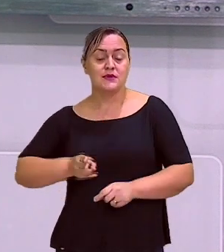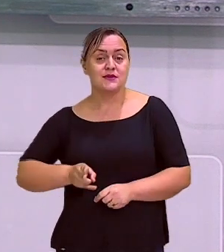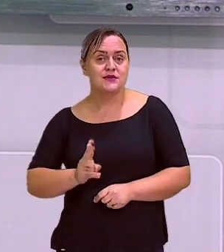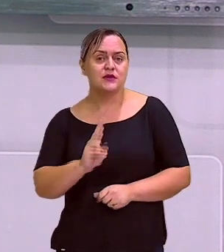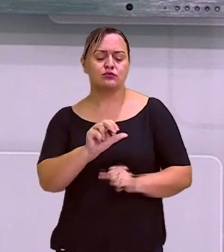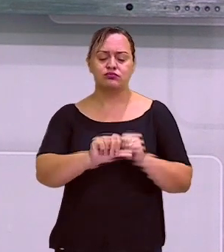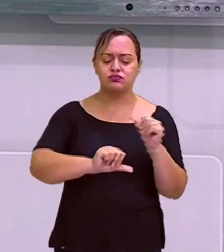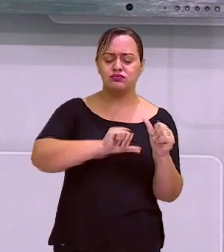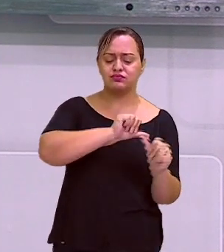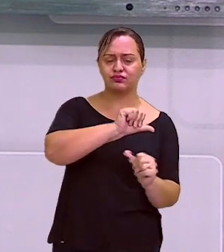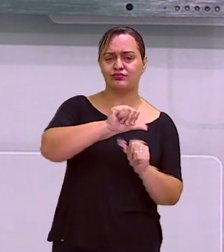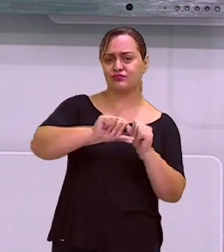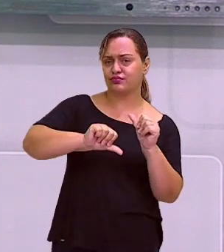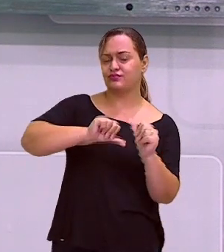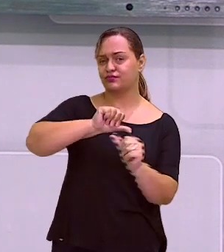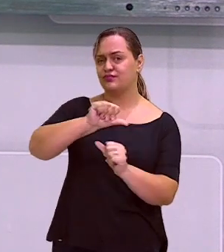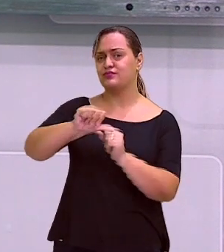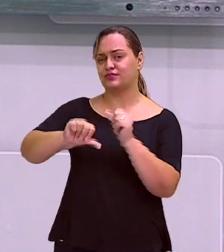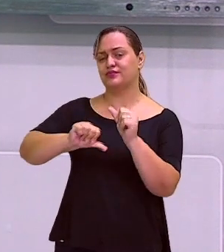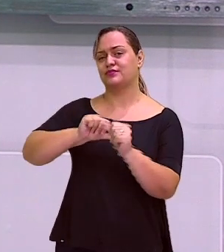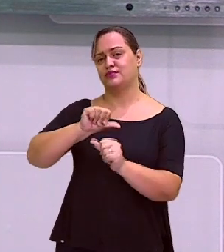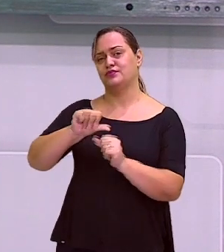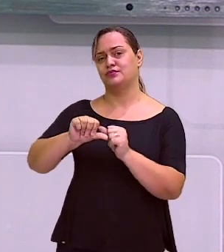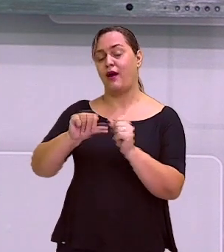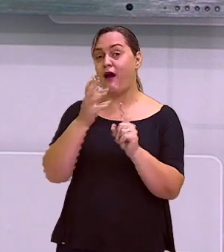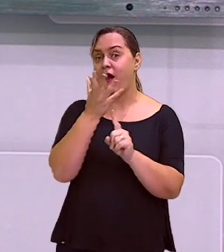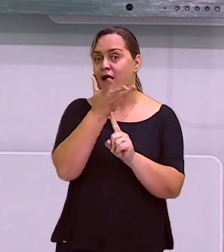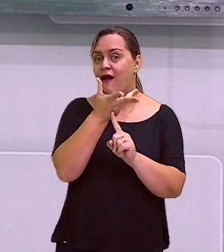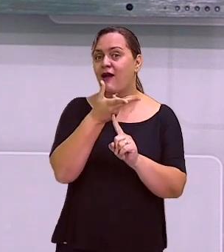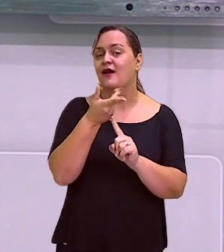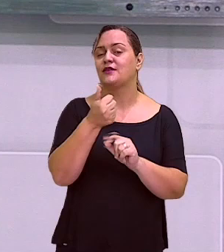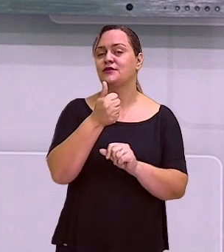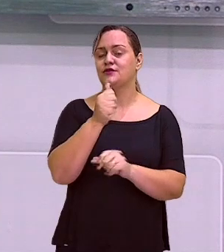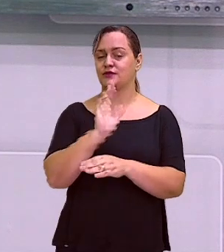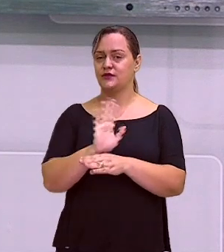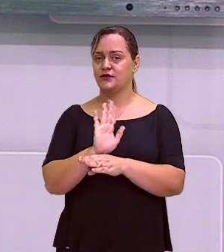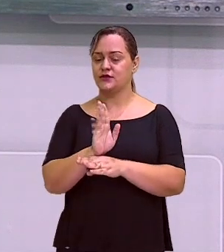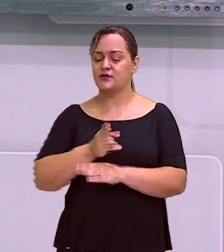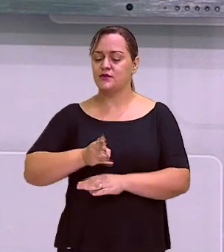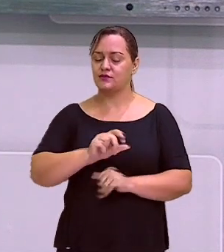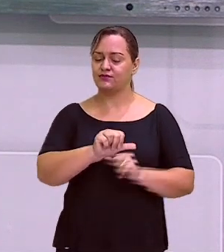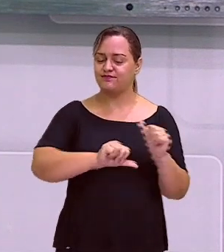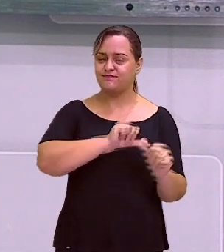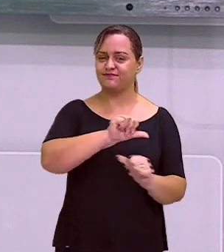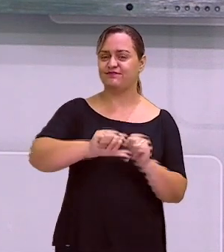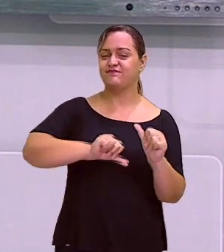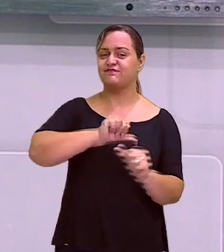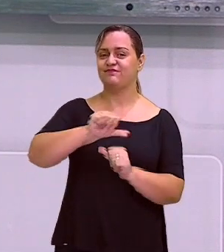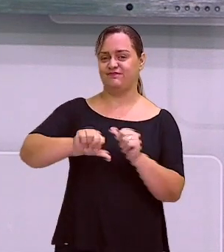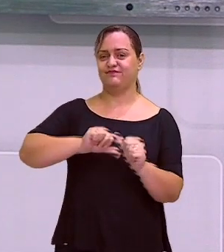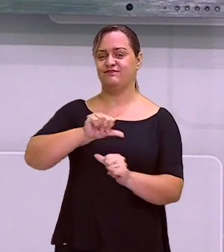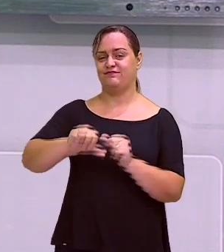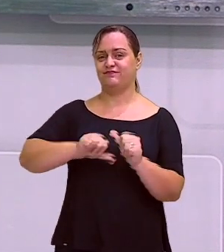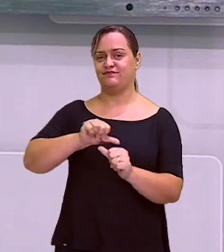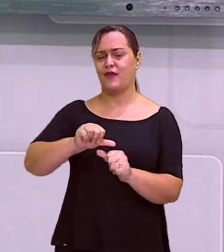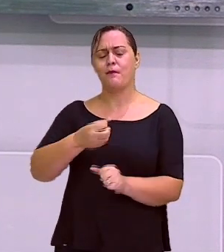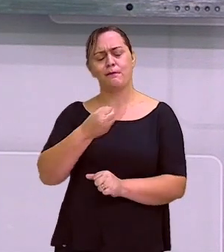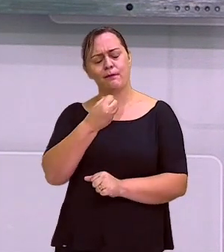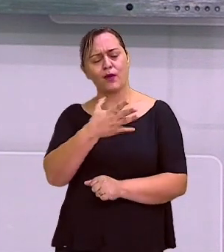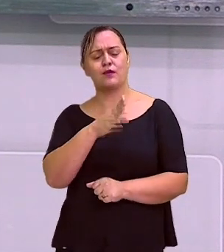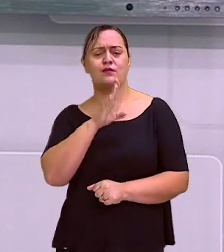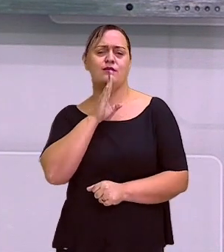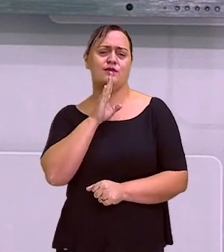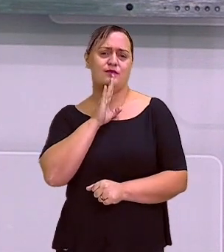se transforma, o cinema é uma arte e se transformou e vem se transformando ao longo dos anos. Então, é muito bom